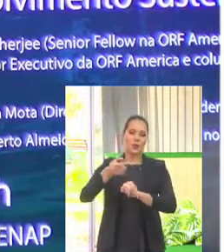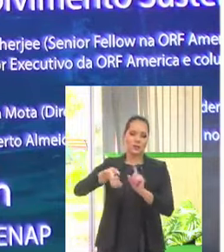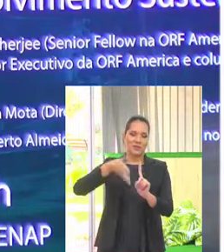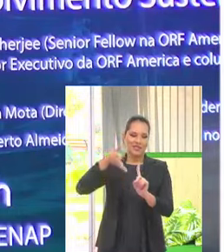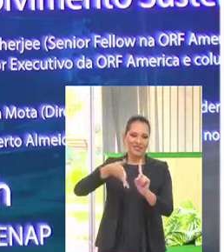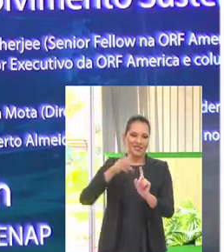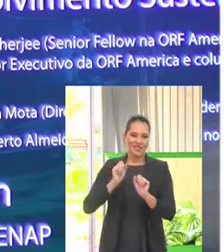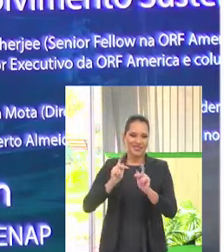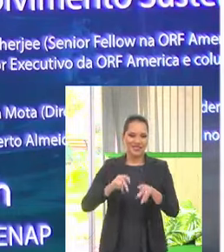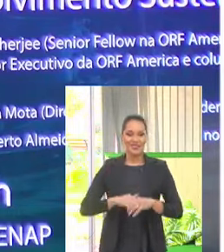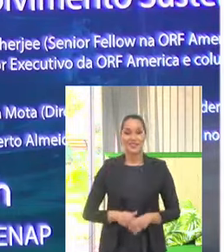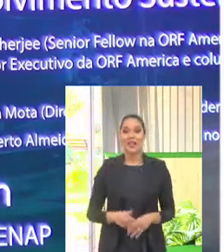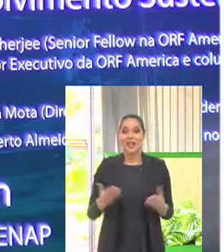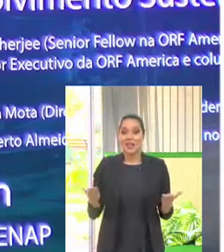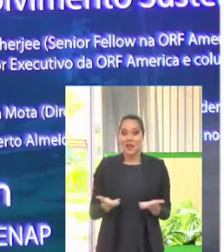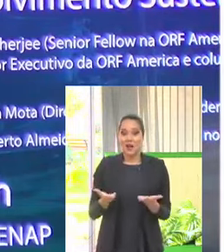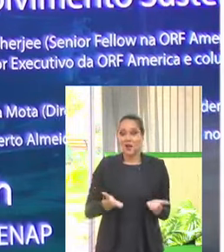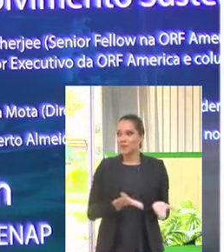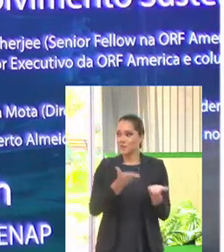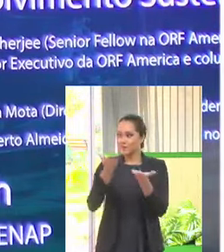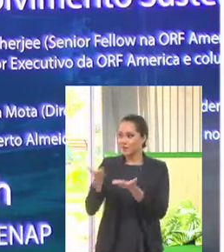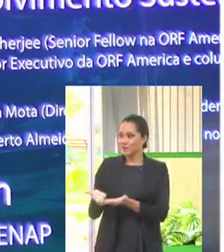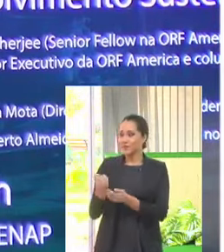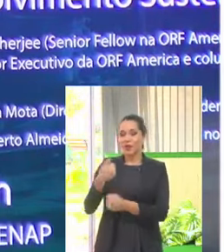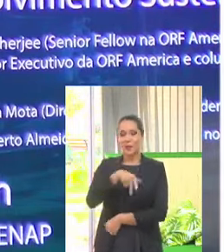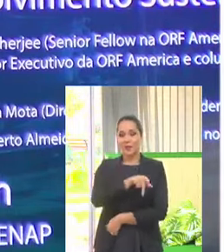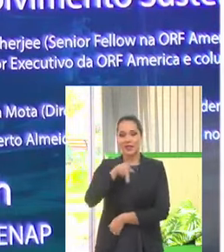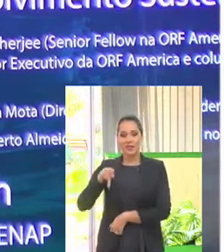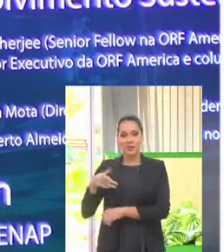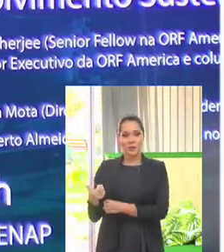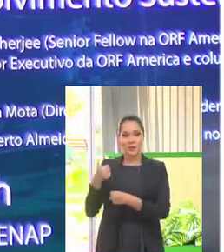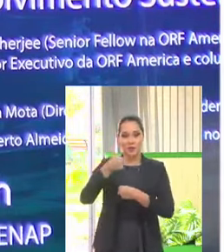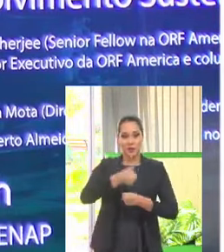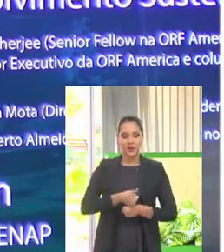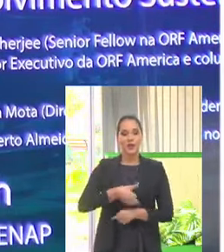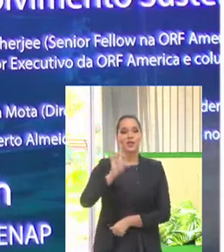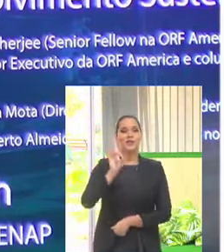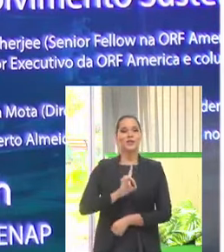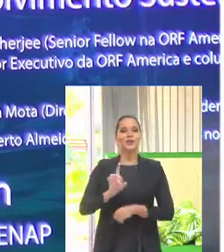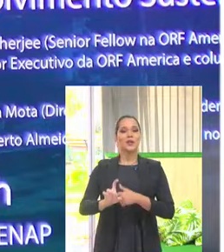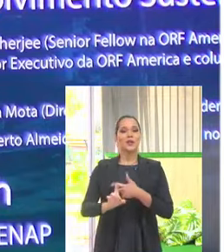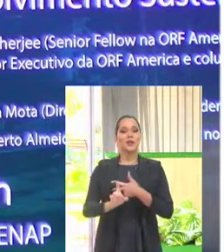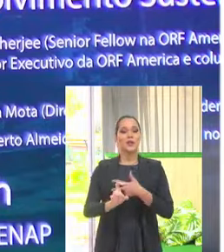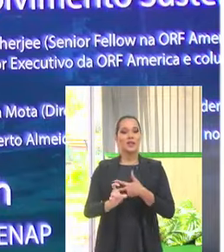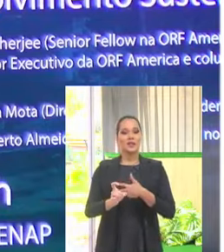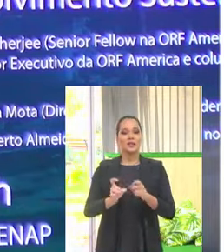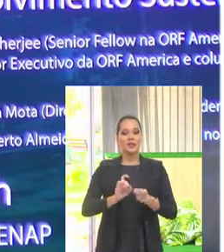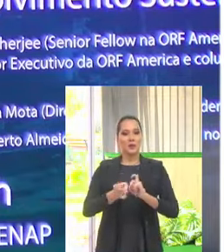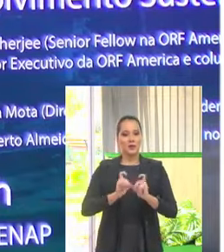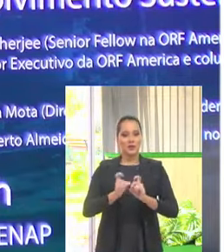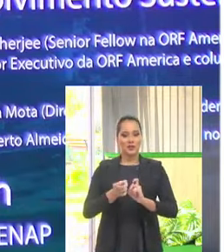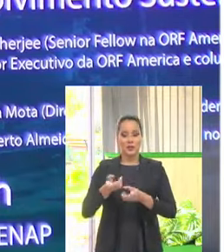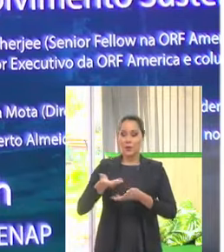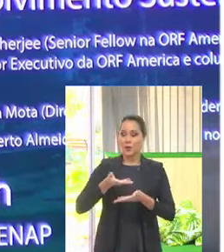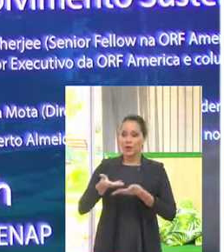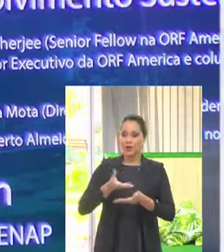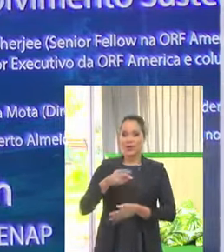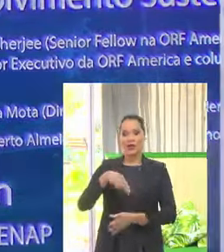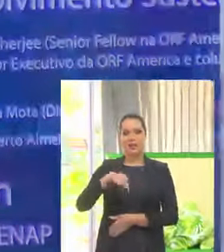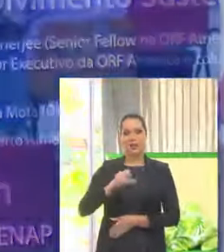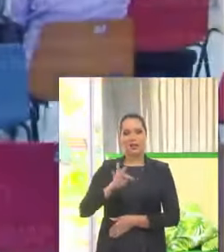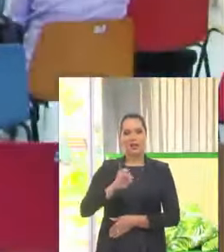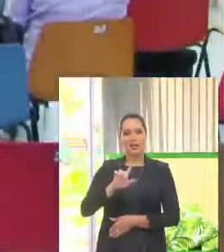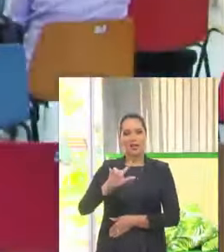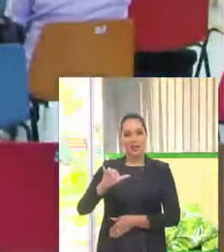falas. E agora, passo a palavra à presidenta substituta, diretora executiva da ENAP e nossa moderadora, Natália